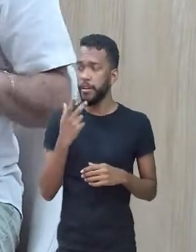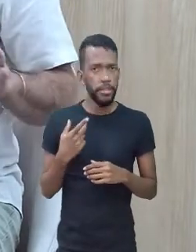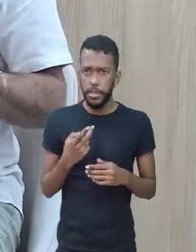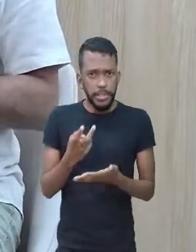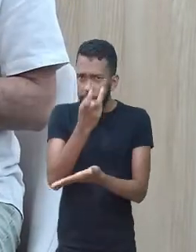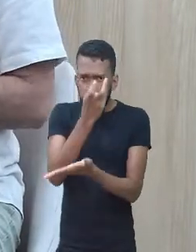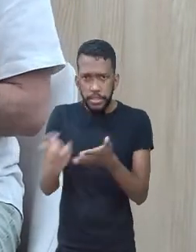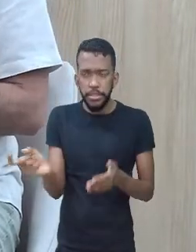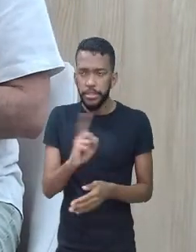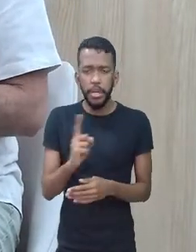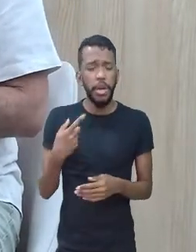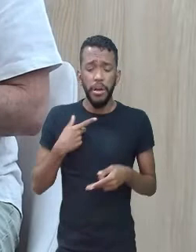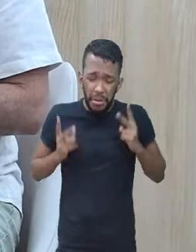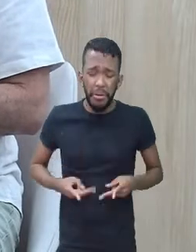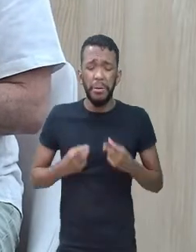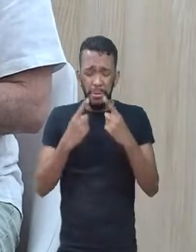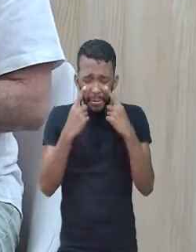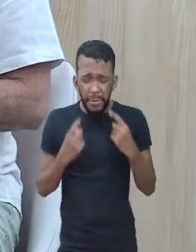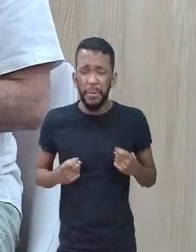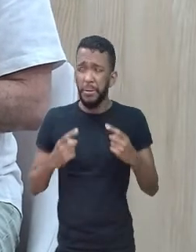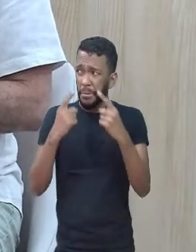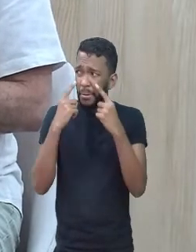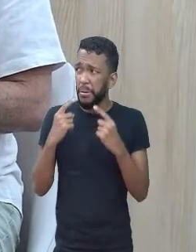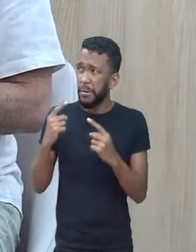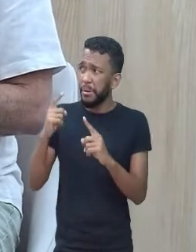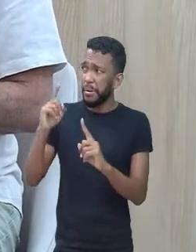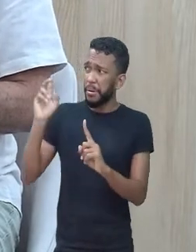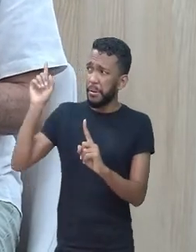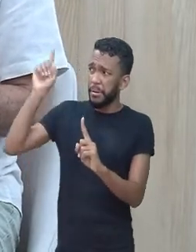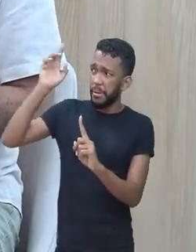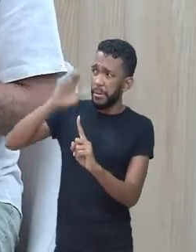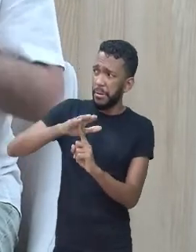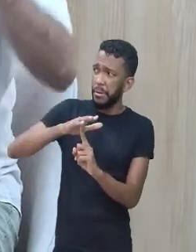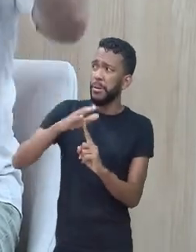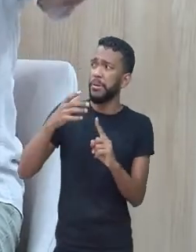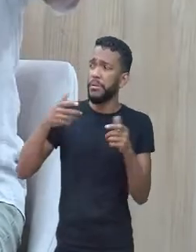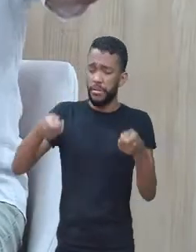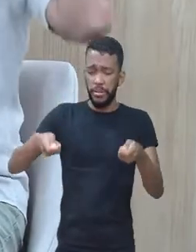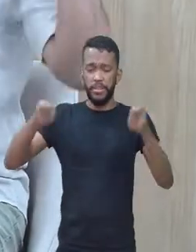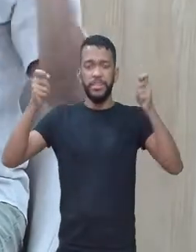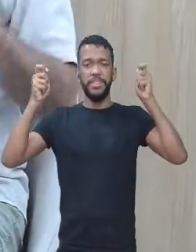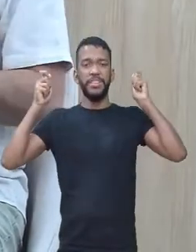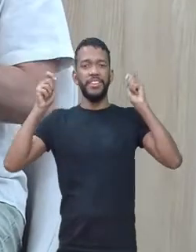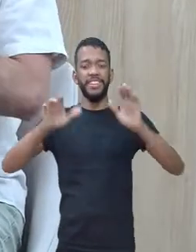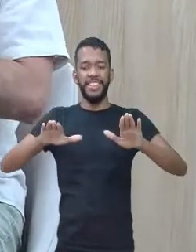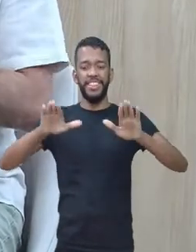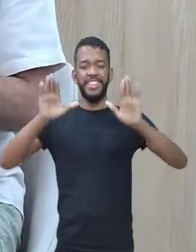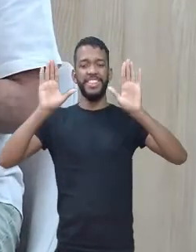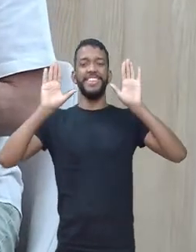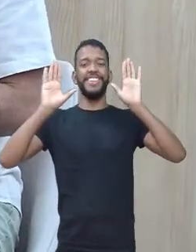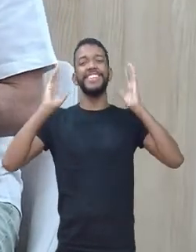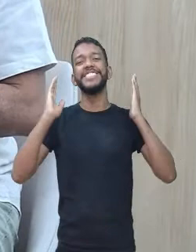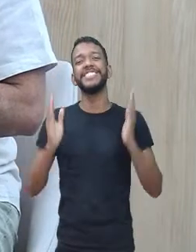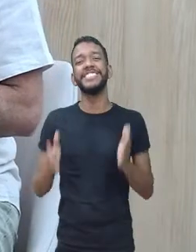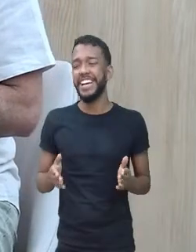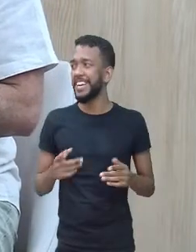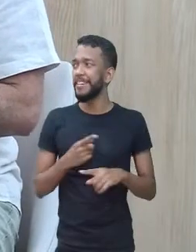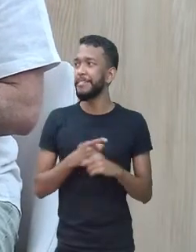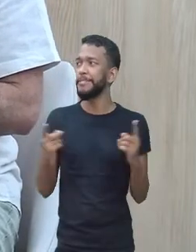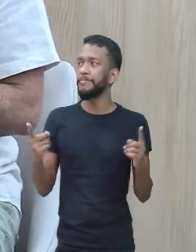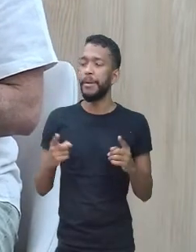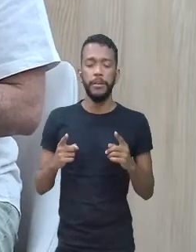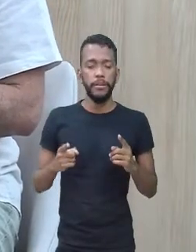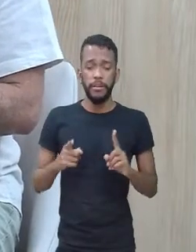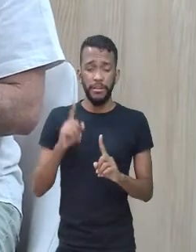saiam da personagem. Então ela continuou chorando e o biombo aqui veio contra a regra e ajeitou, mas ela não se manteve